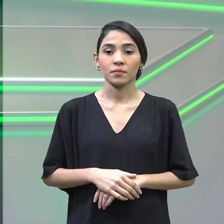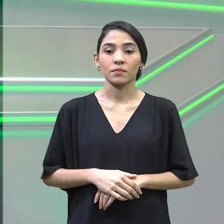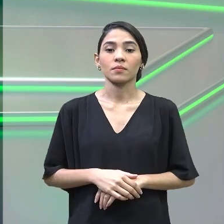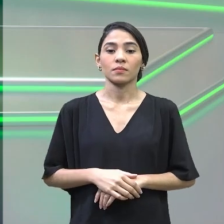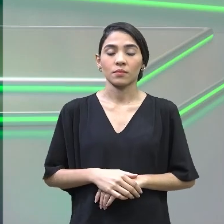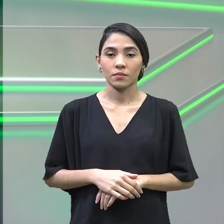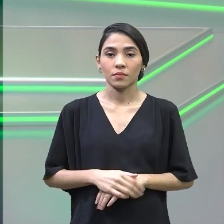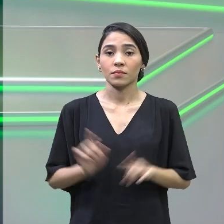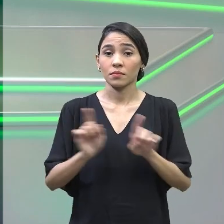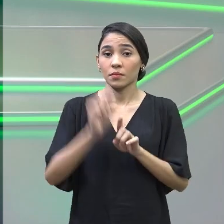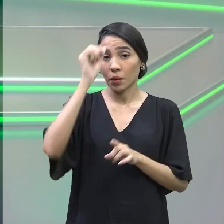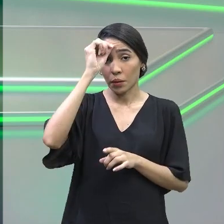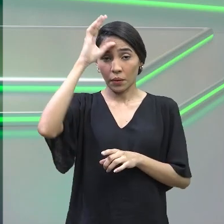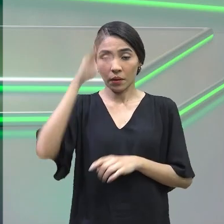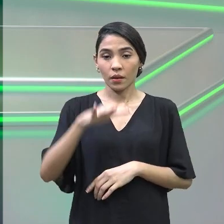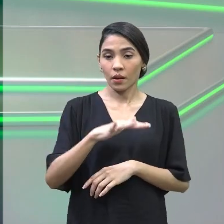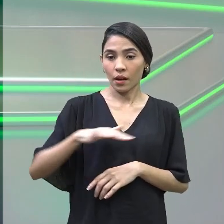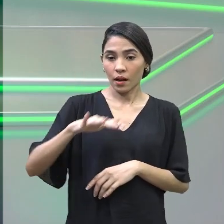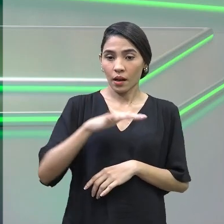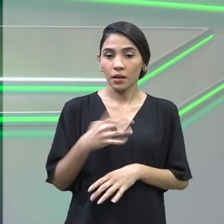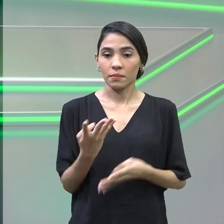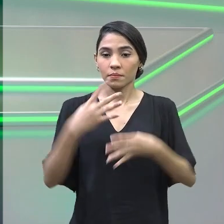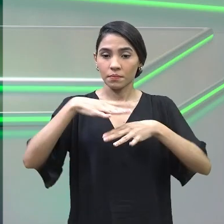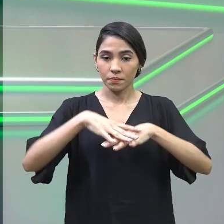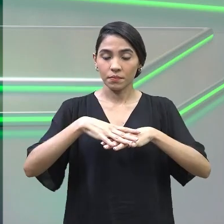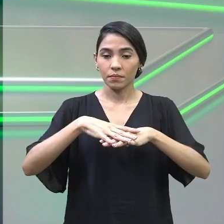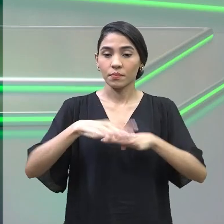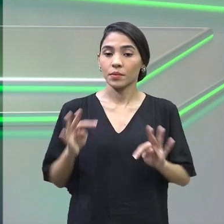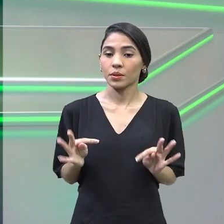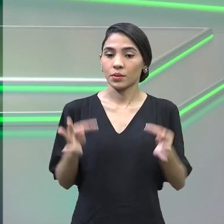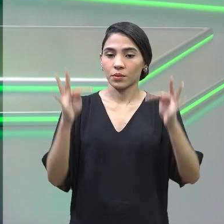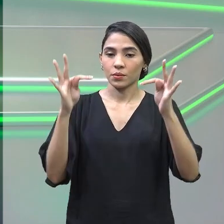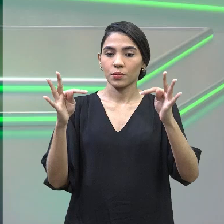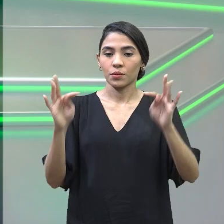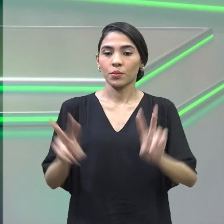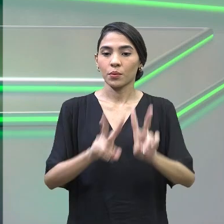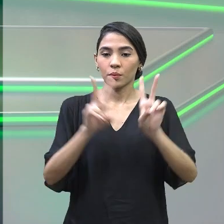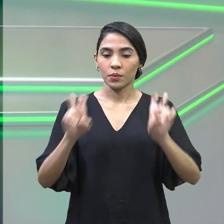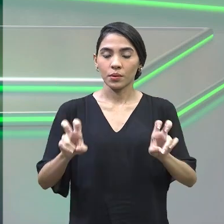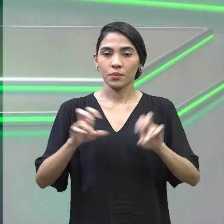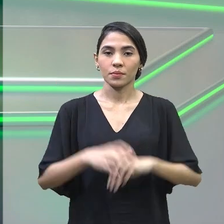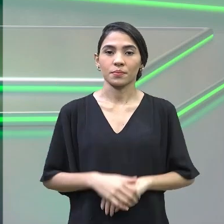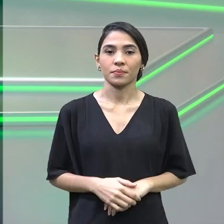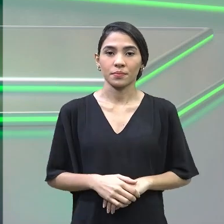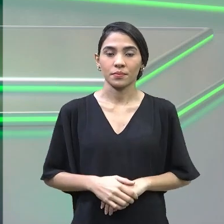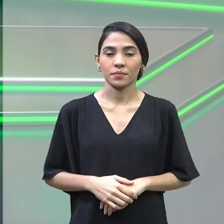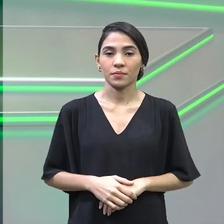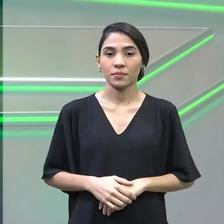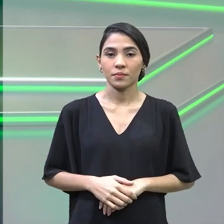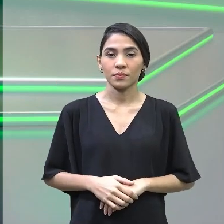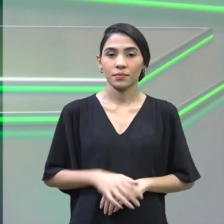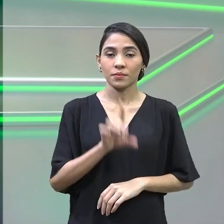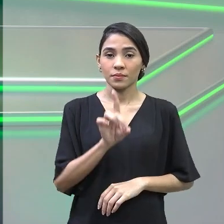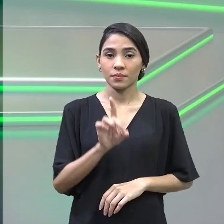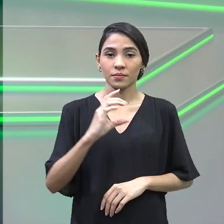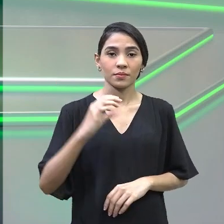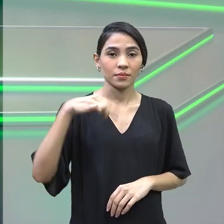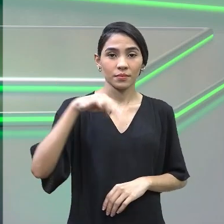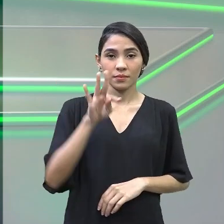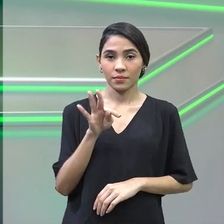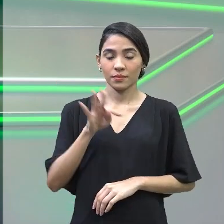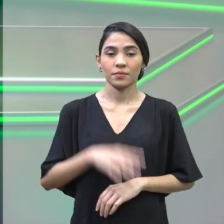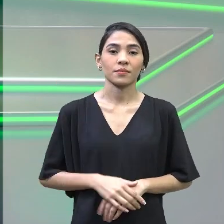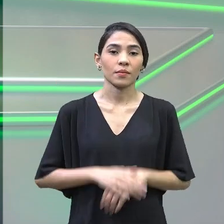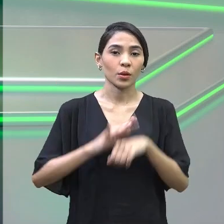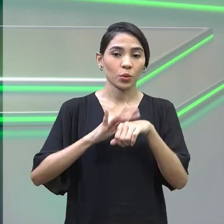Contribuições dos conhecimentos das áreas de matemática e suas tecnologias sobre o tema